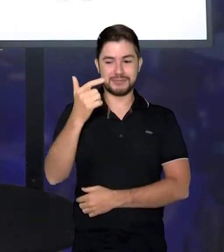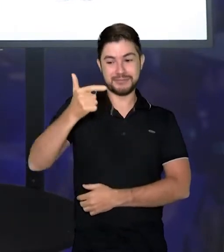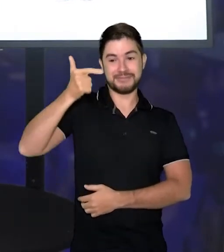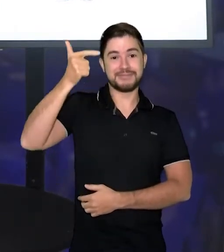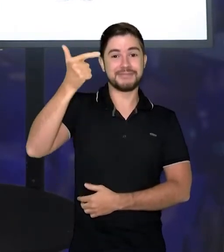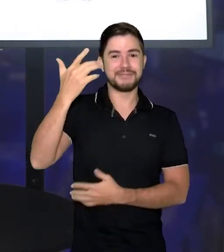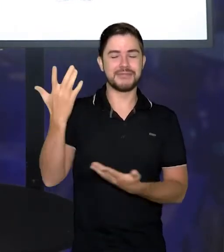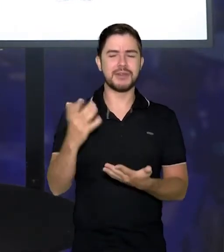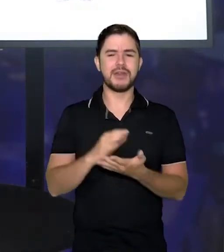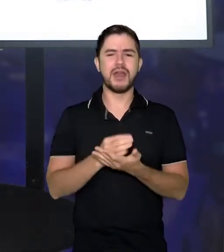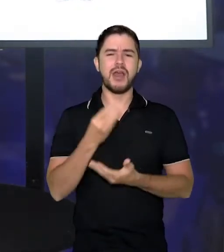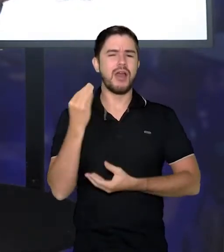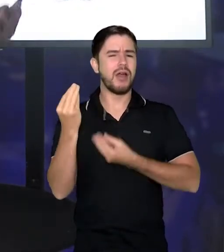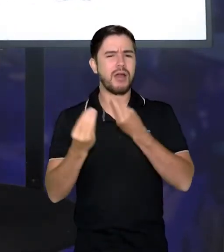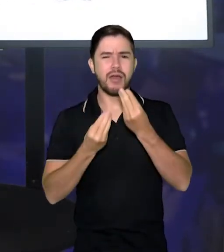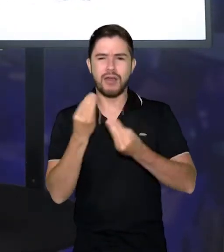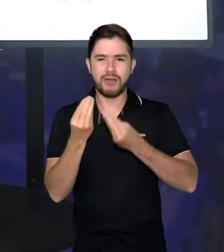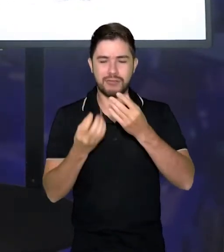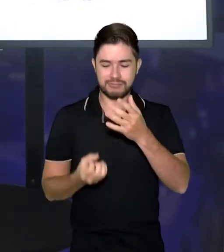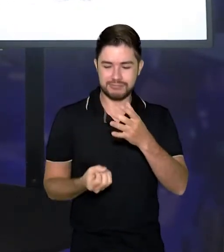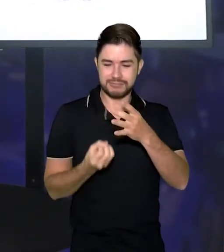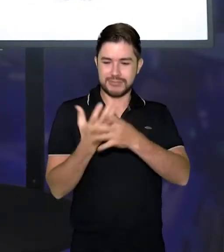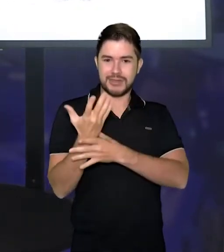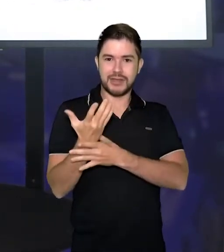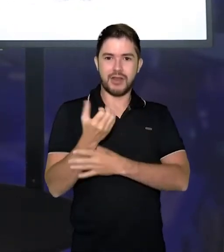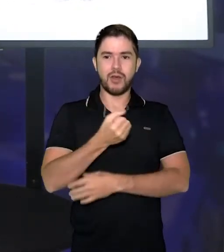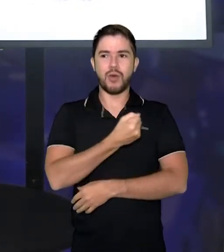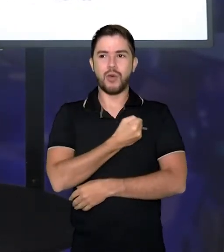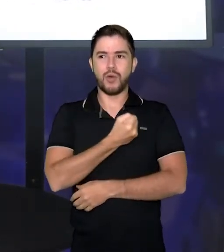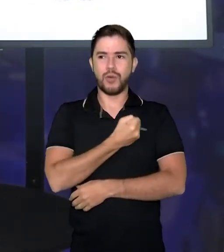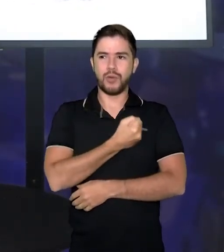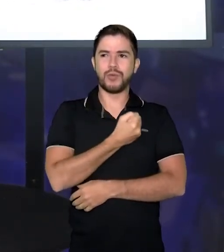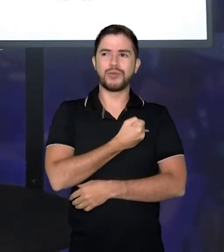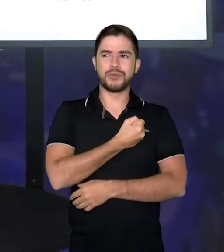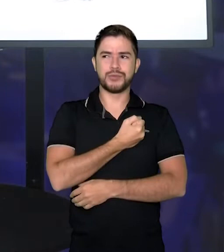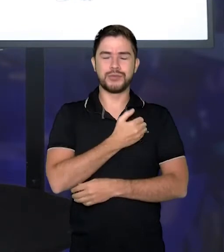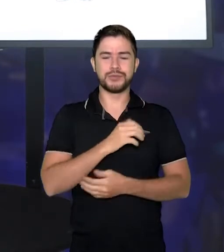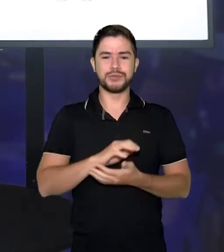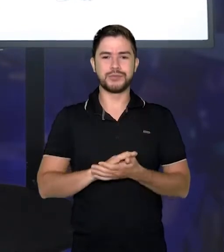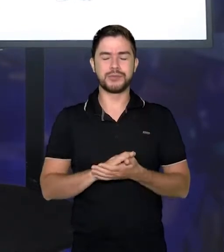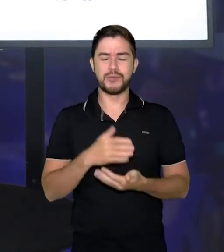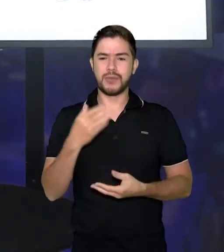Ora, como será que surgiu os números decimais?